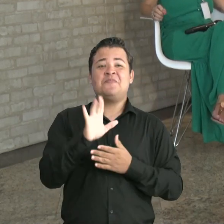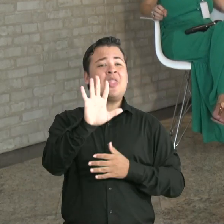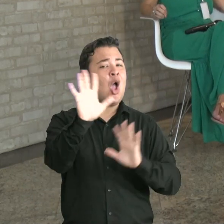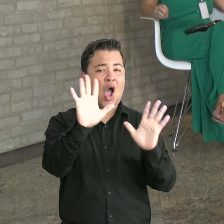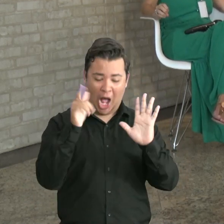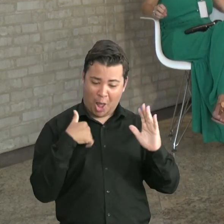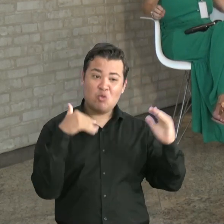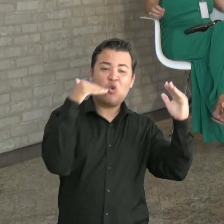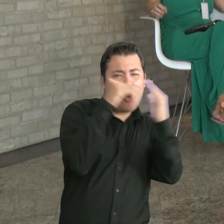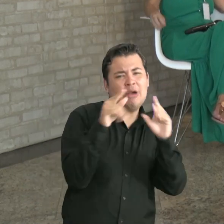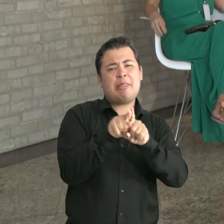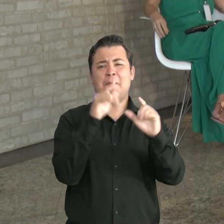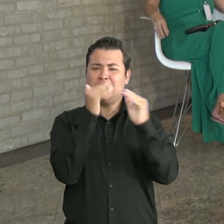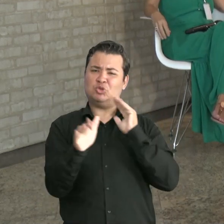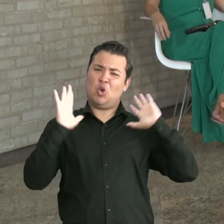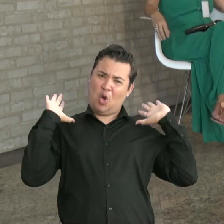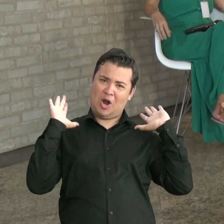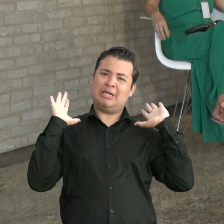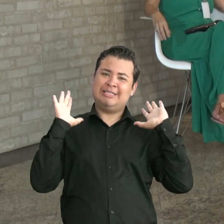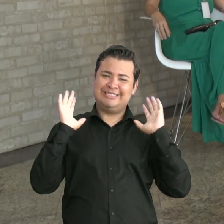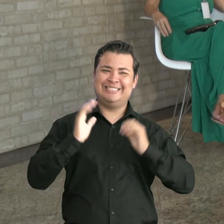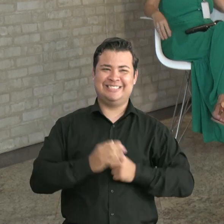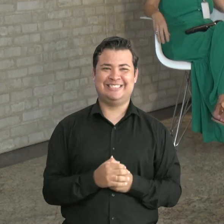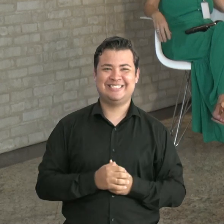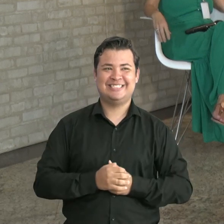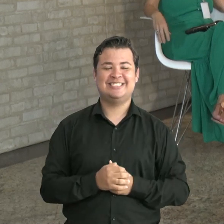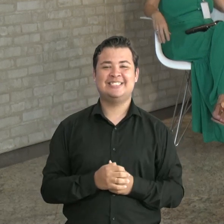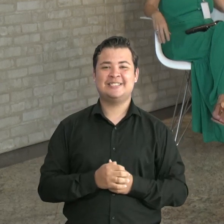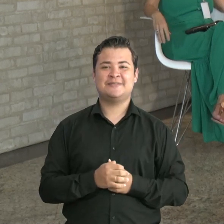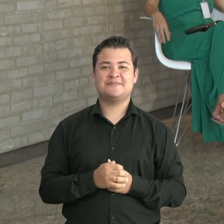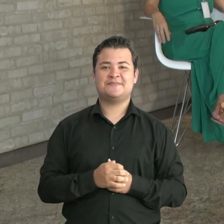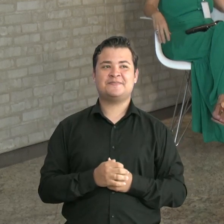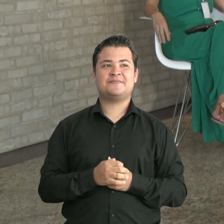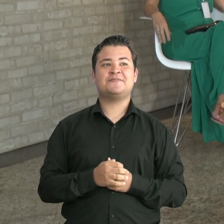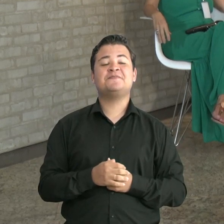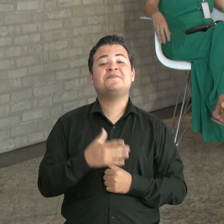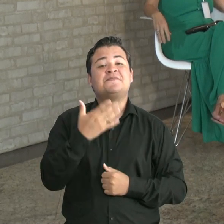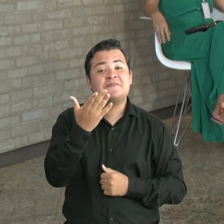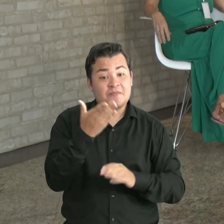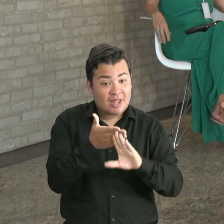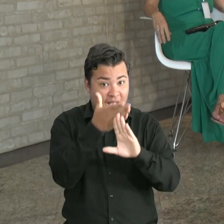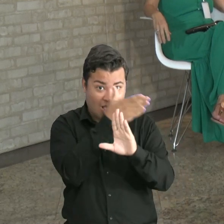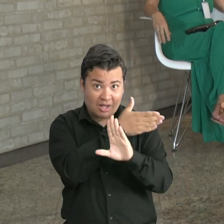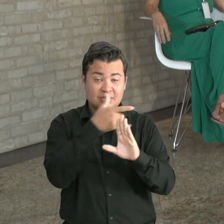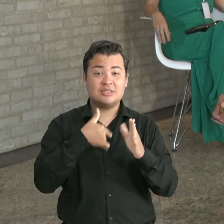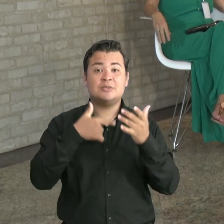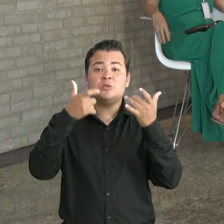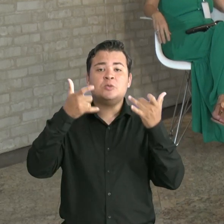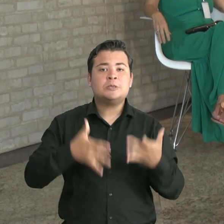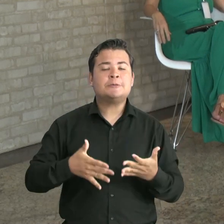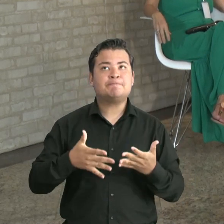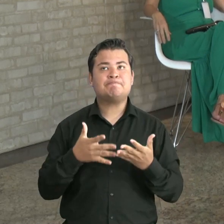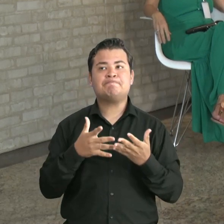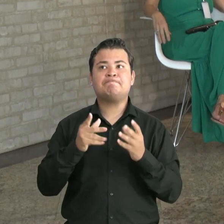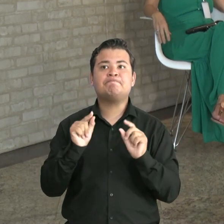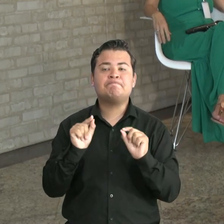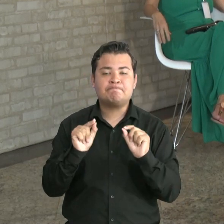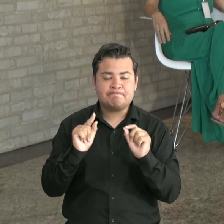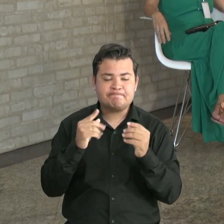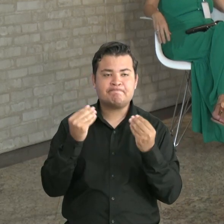Eu vou atender a demanda. Como eu disse anteriormente, eu acho que existe